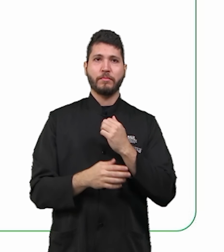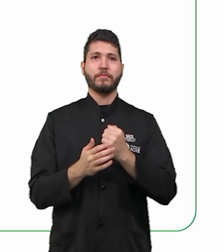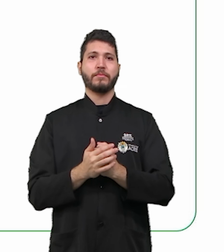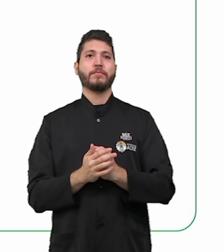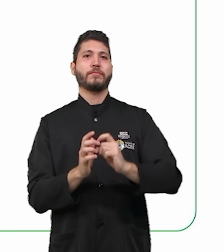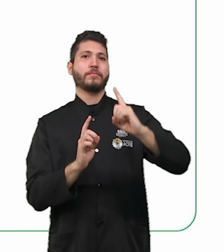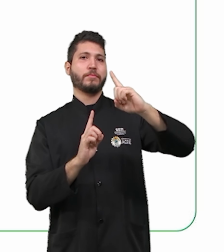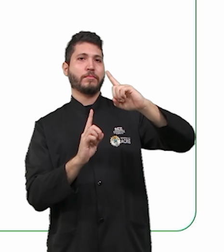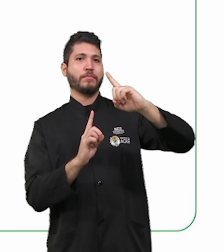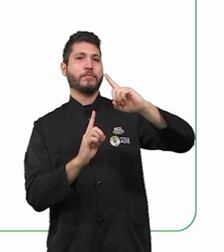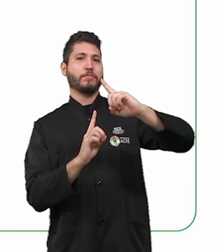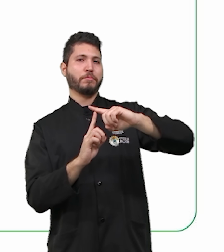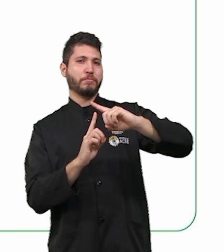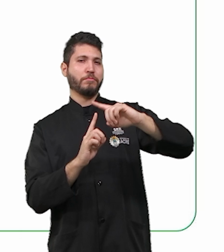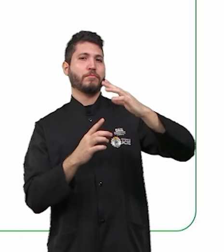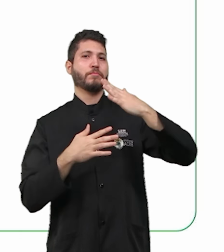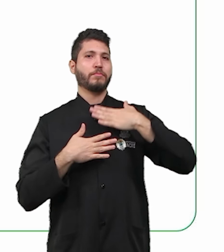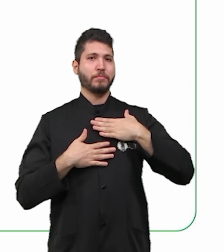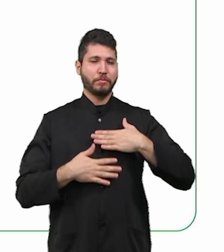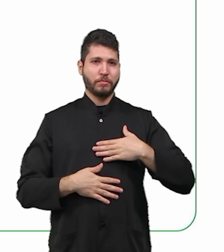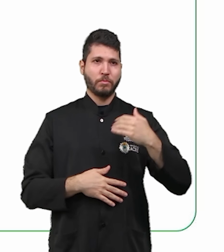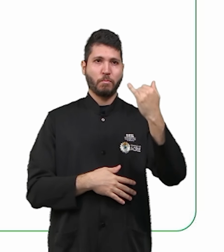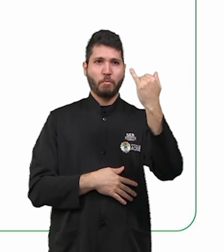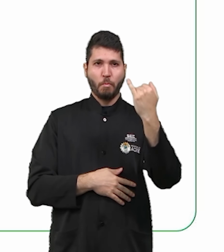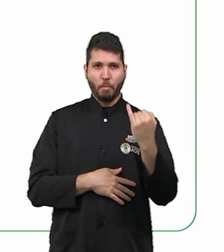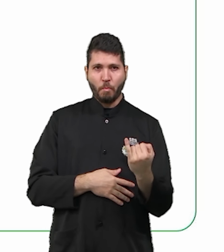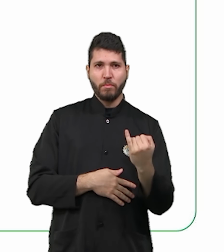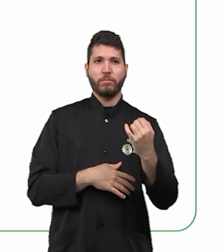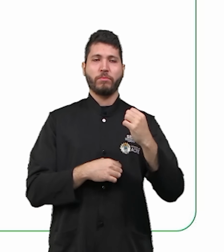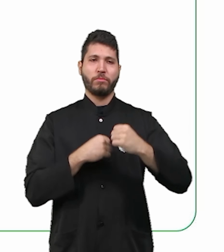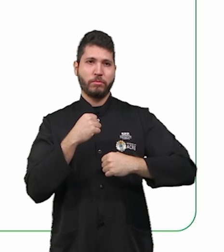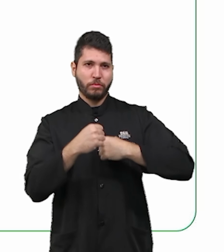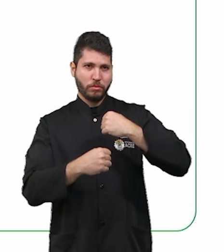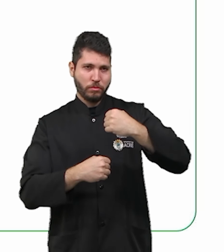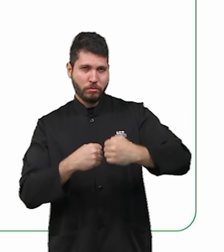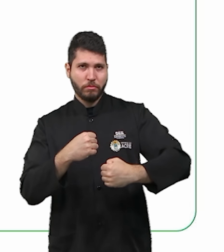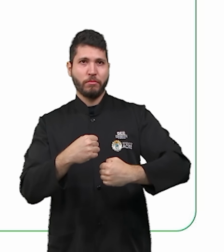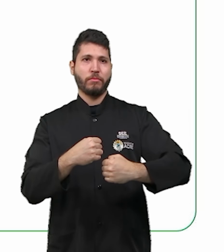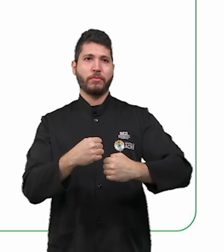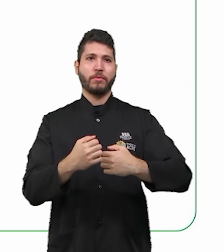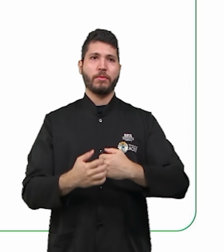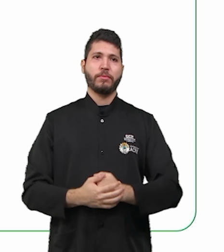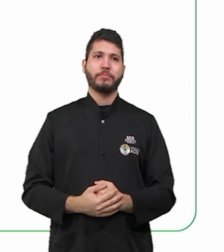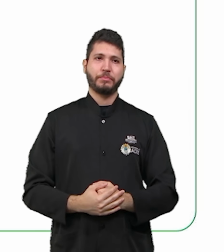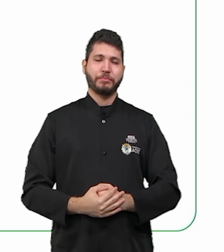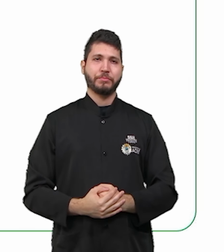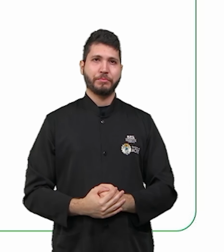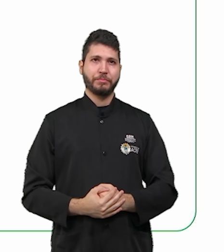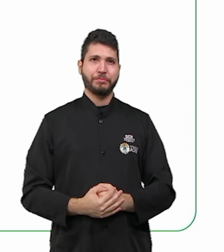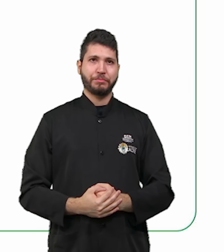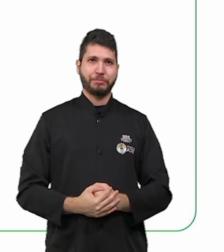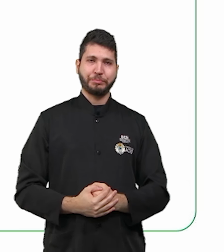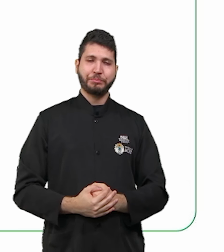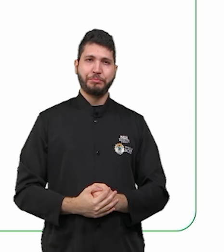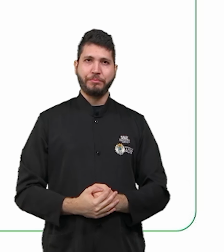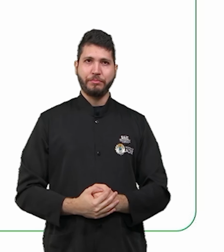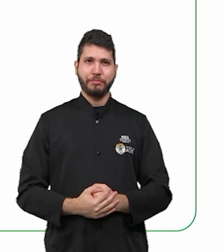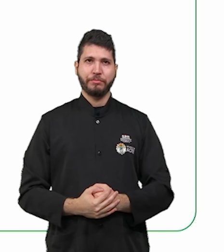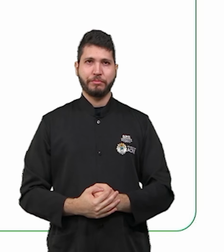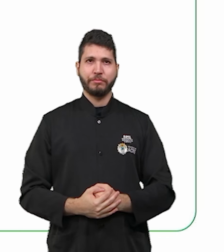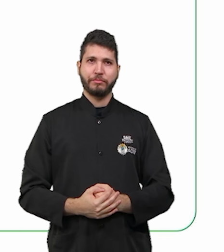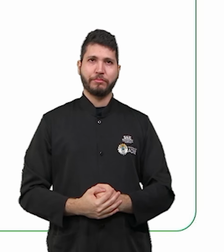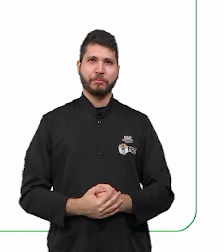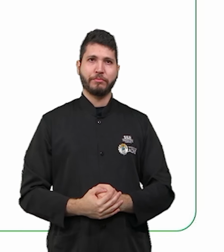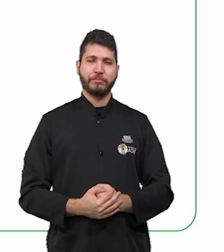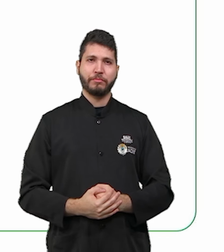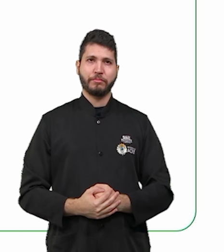modelo de cuerpo delgado para el atletismo. Aí está dizendo que a sociedade gosta de impor um modelo de